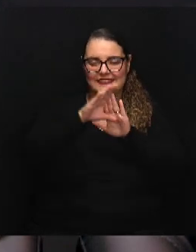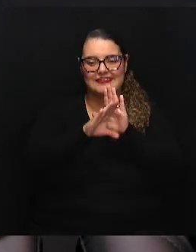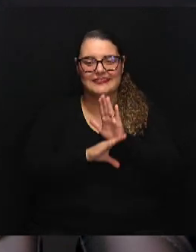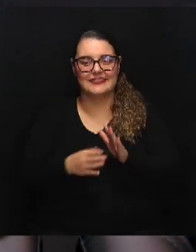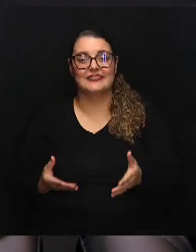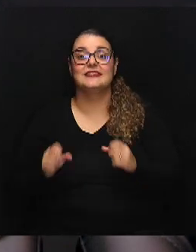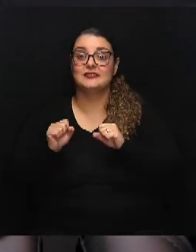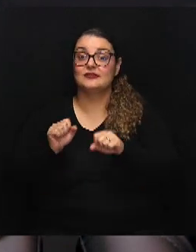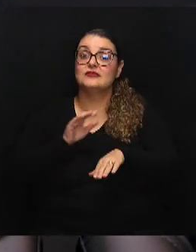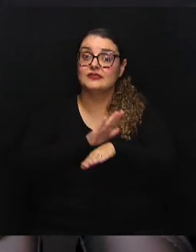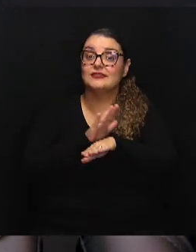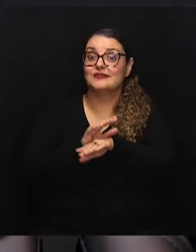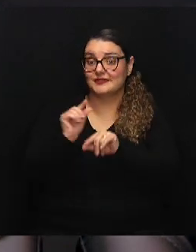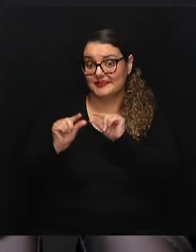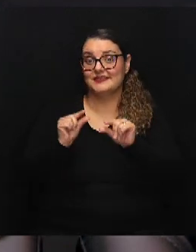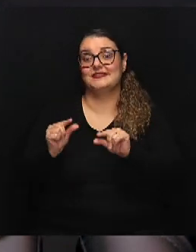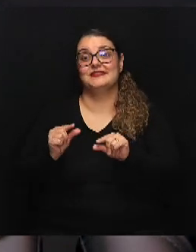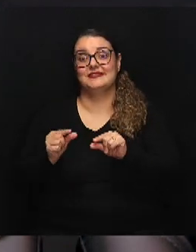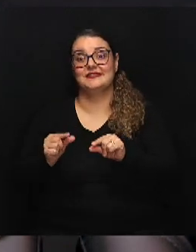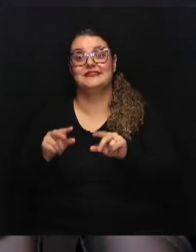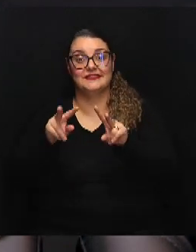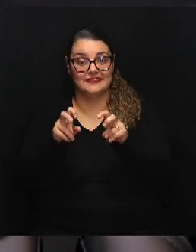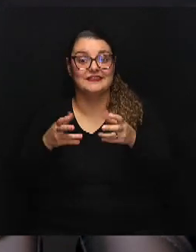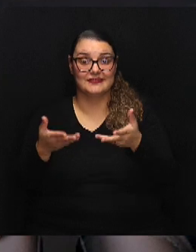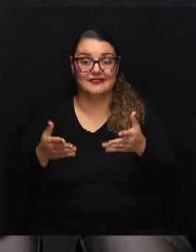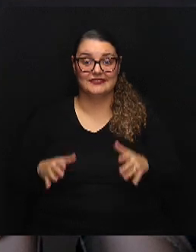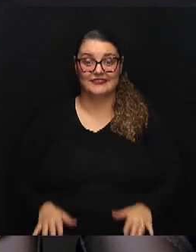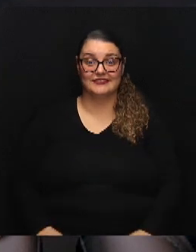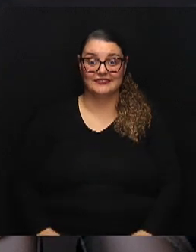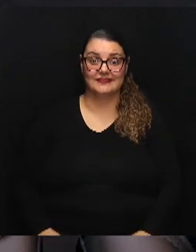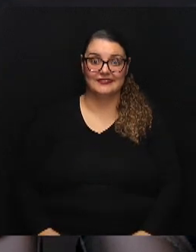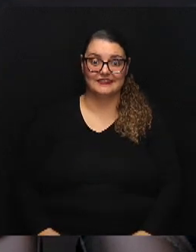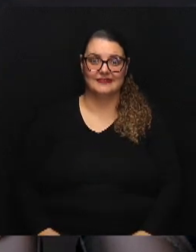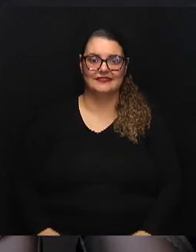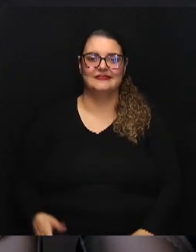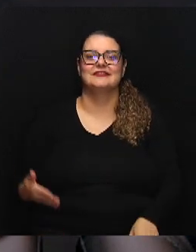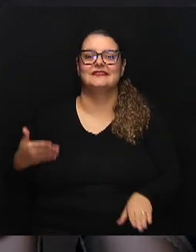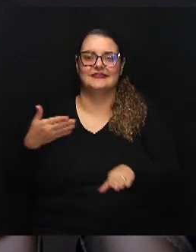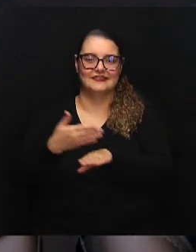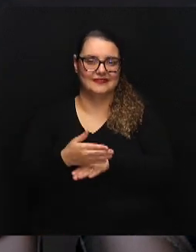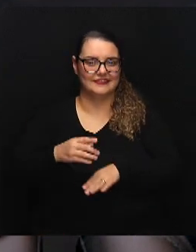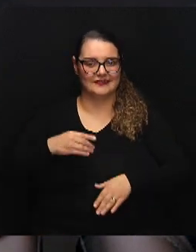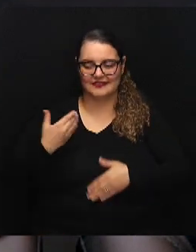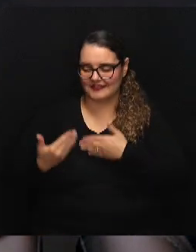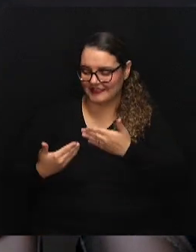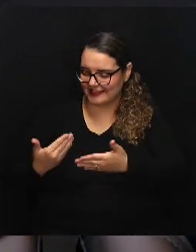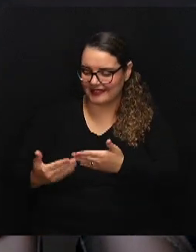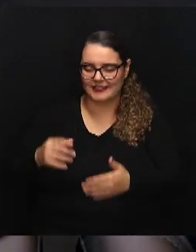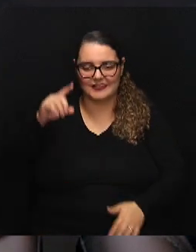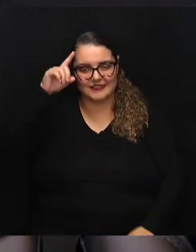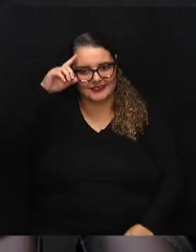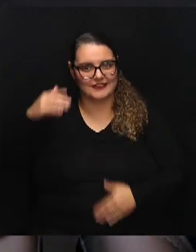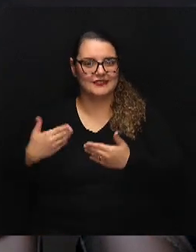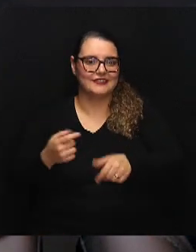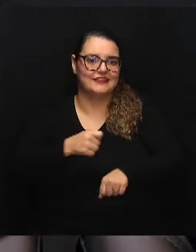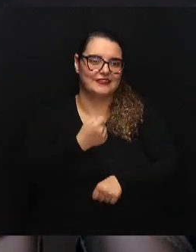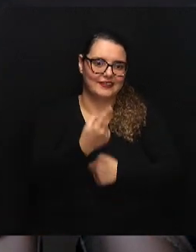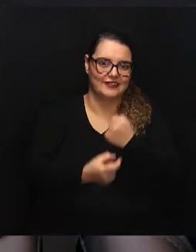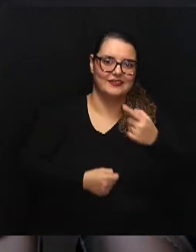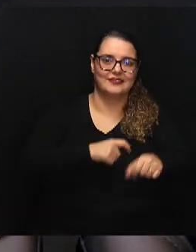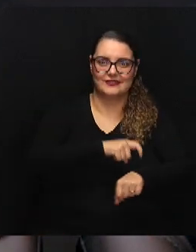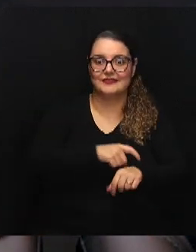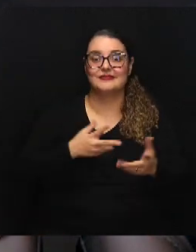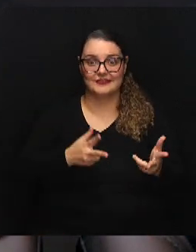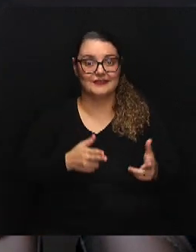poder contribuir um pouquinho com esse assunto, né, que aí participa da vida de todo mundo, né, em algum momento, como